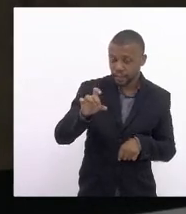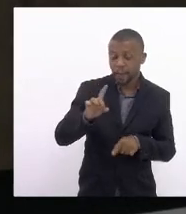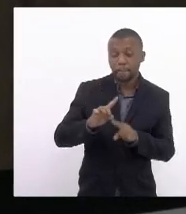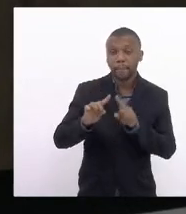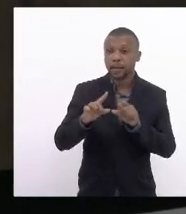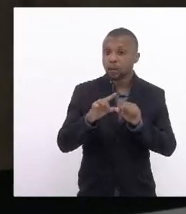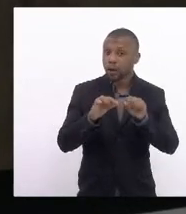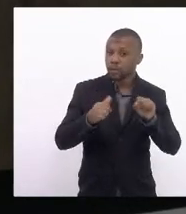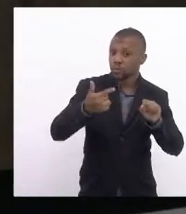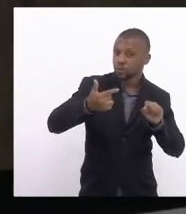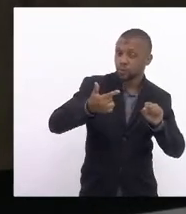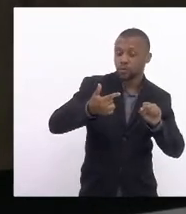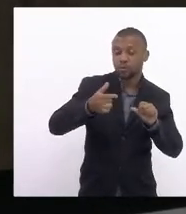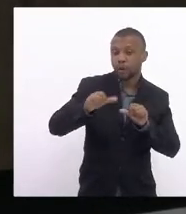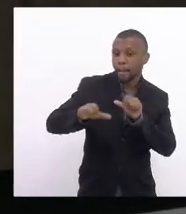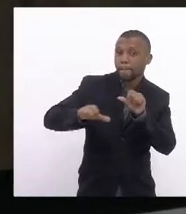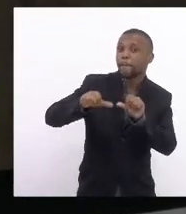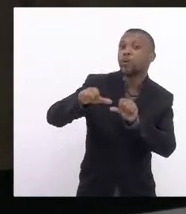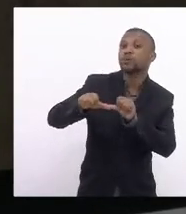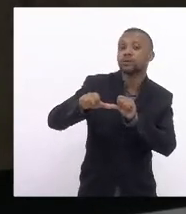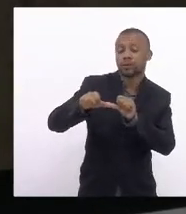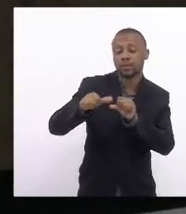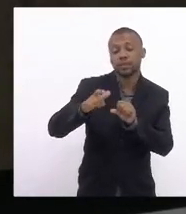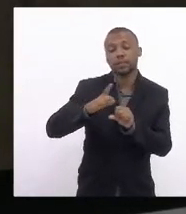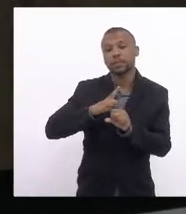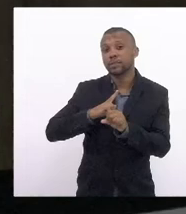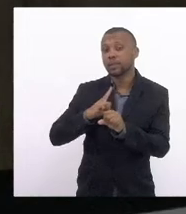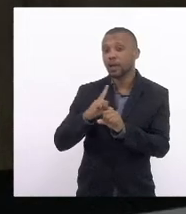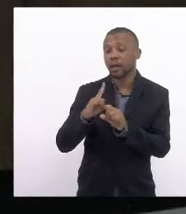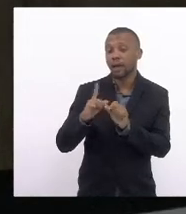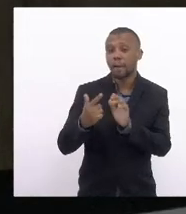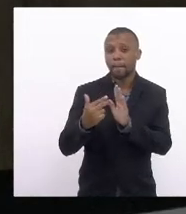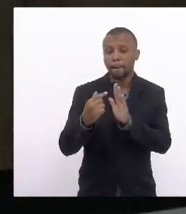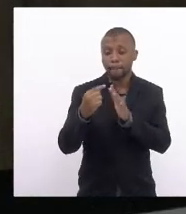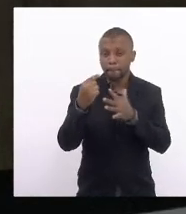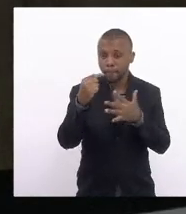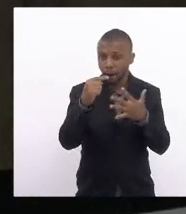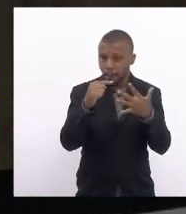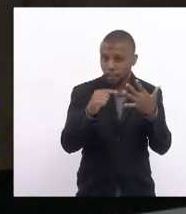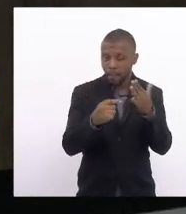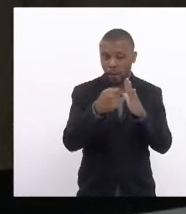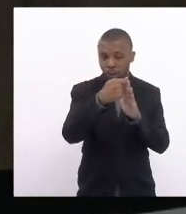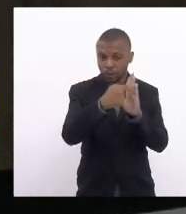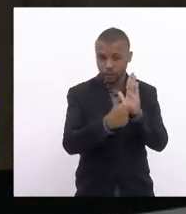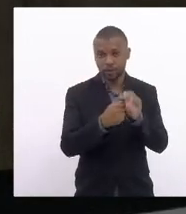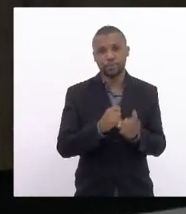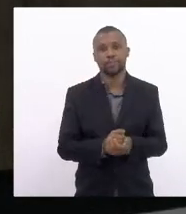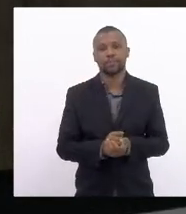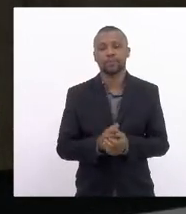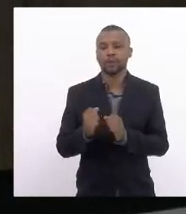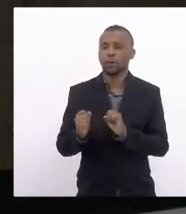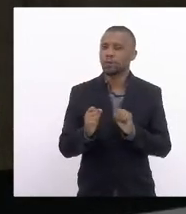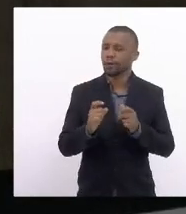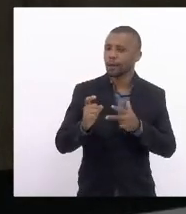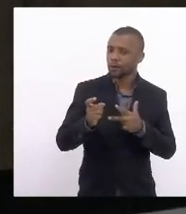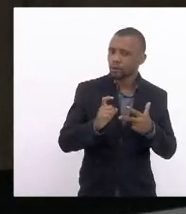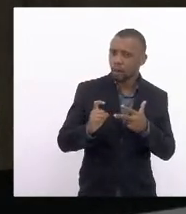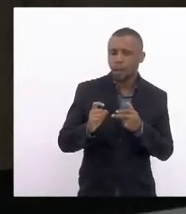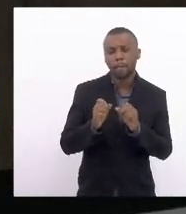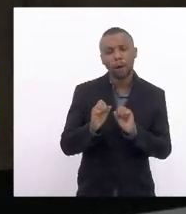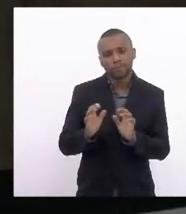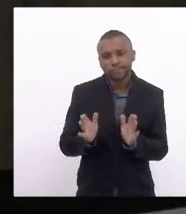artigo 2º, que passa a ter a seguinte redação. O Poder Executivo poderá